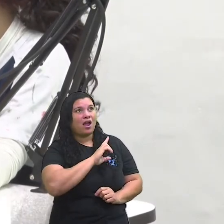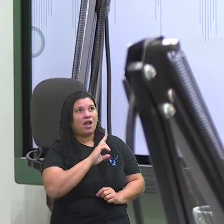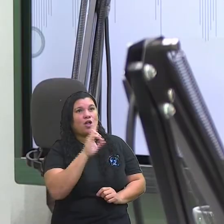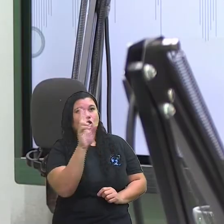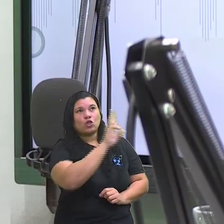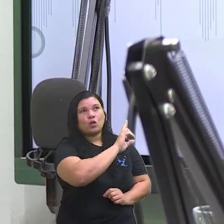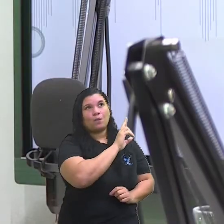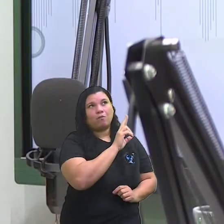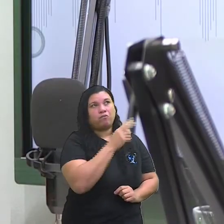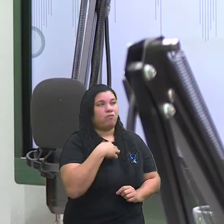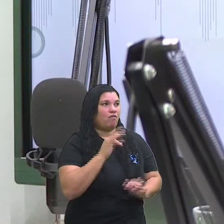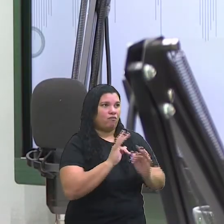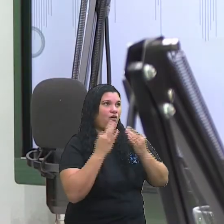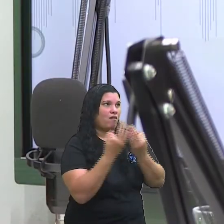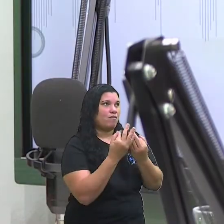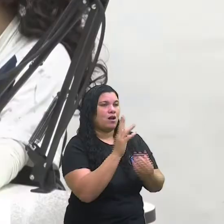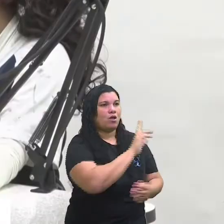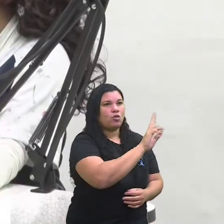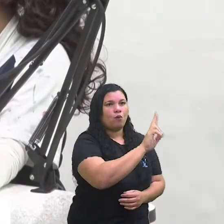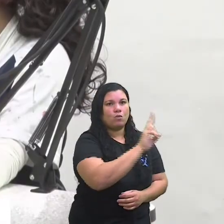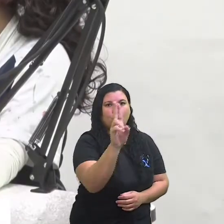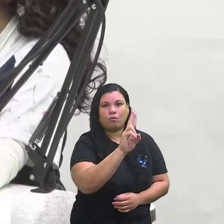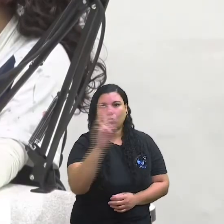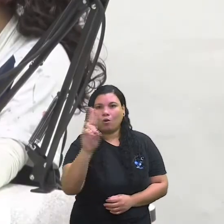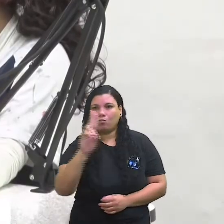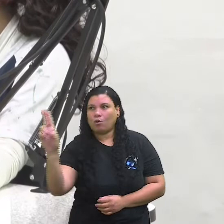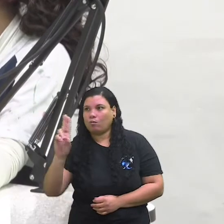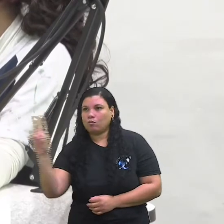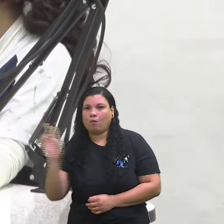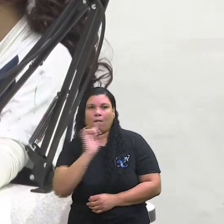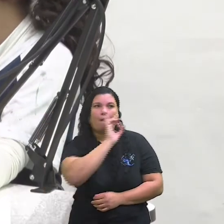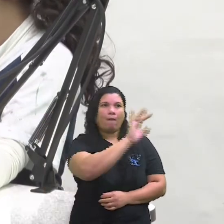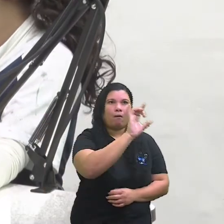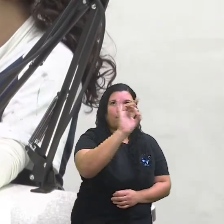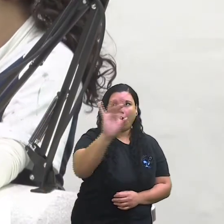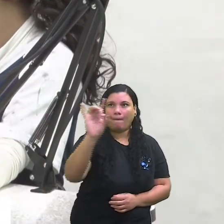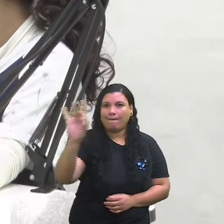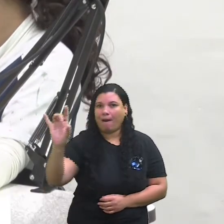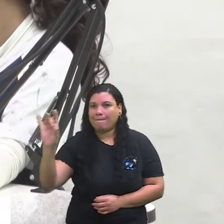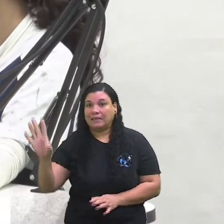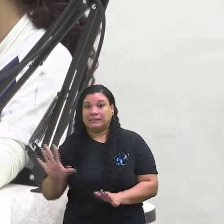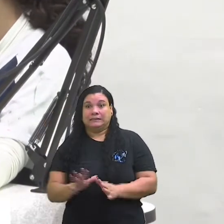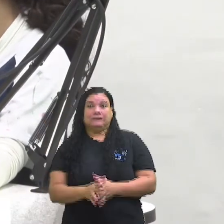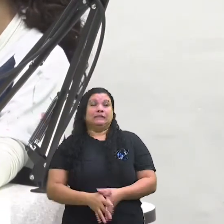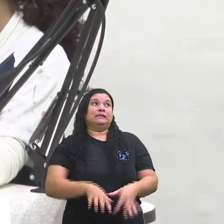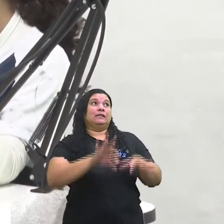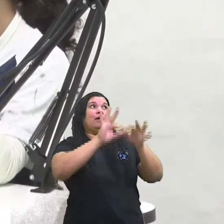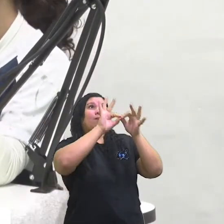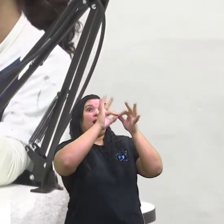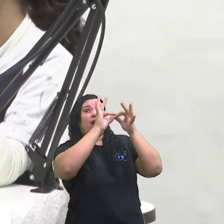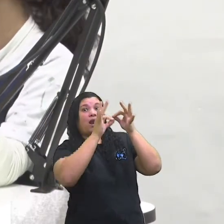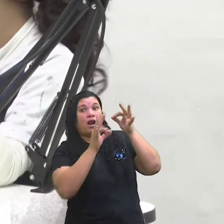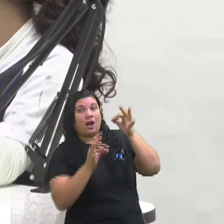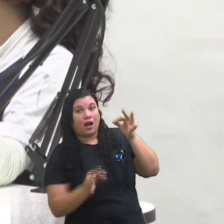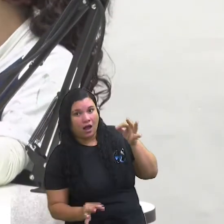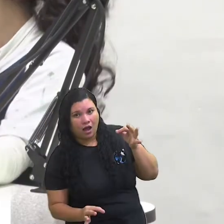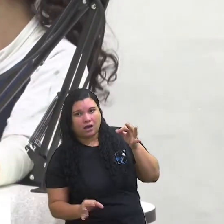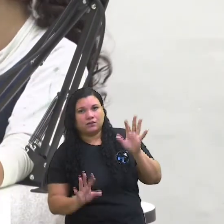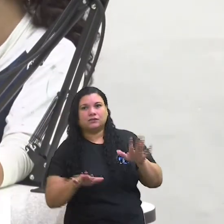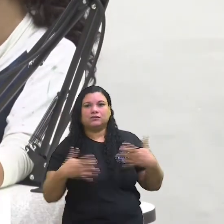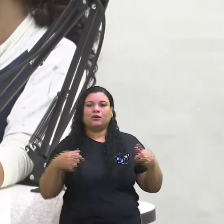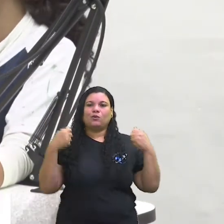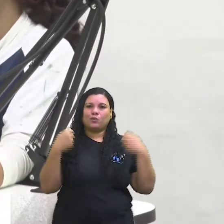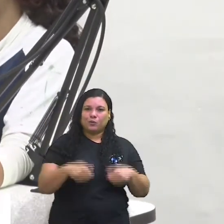Mas isso é uma delícia, então, né? A gente vê isso. Papai, sua mamãe, vai falando. Uhum. E só minha avó teve 18 filhos. Então, que difícil.